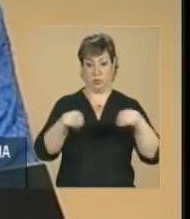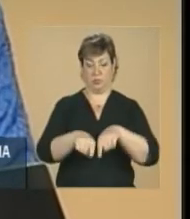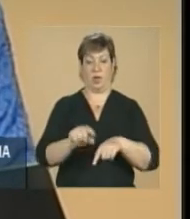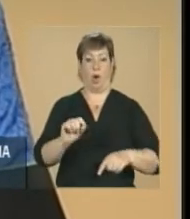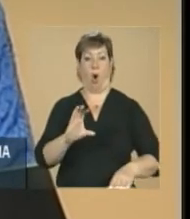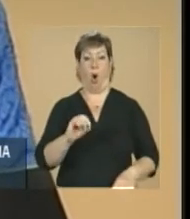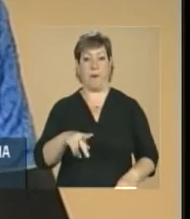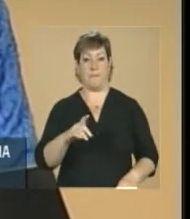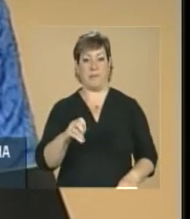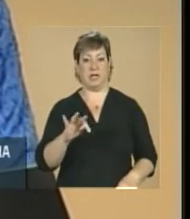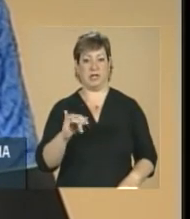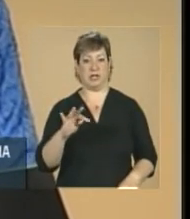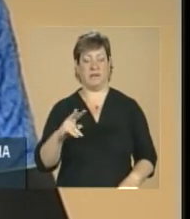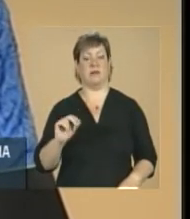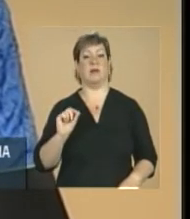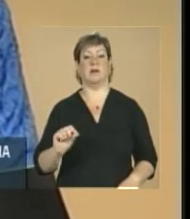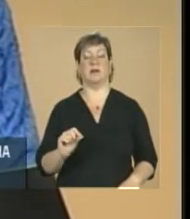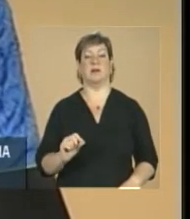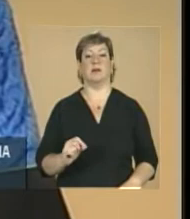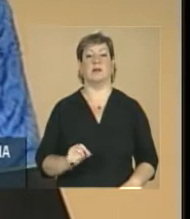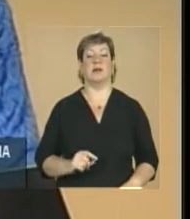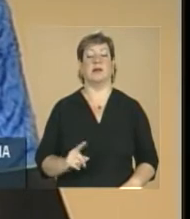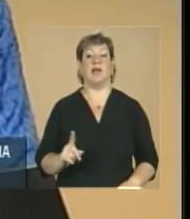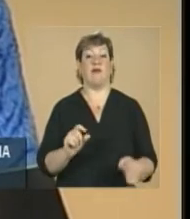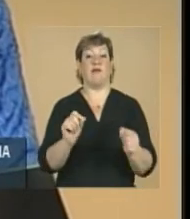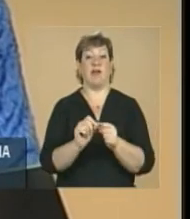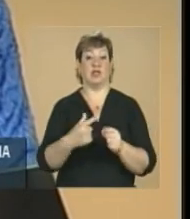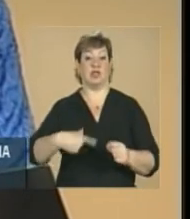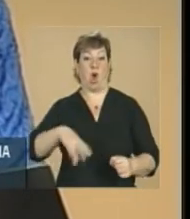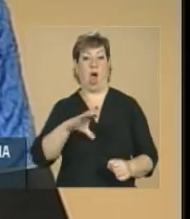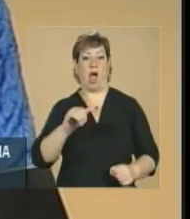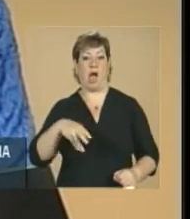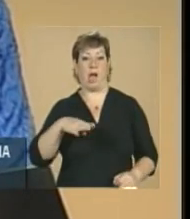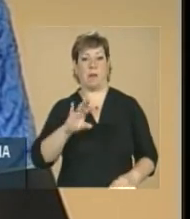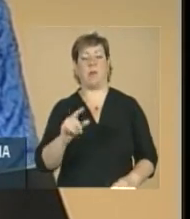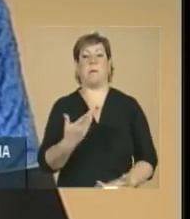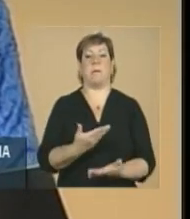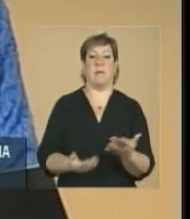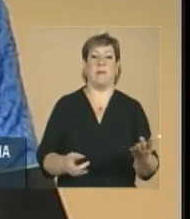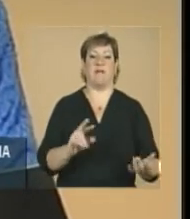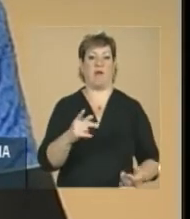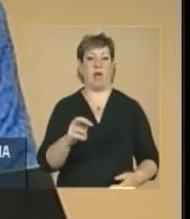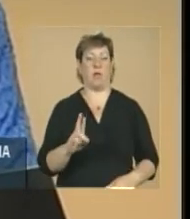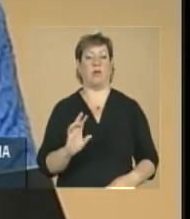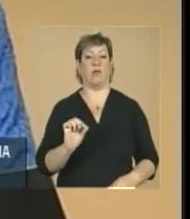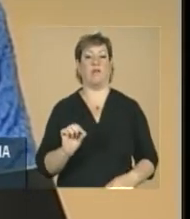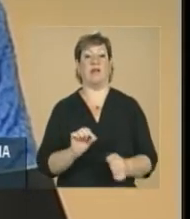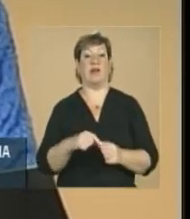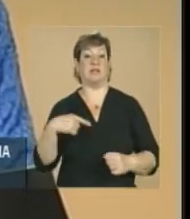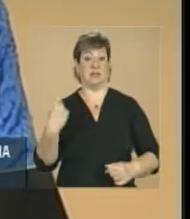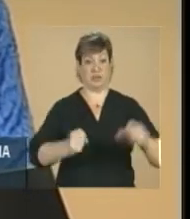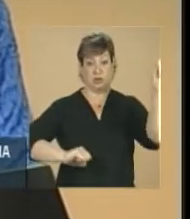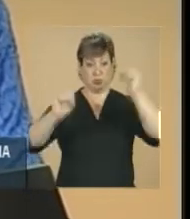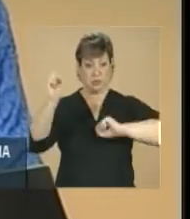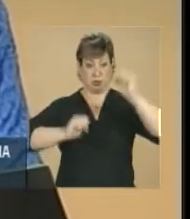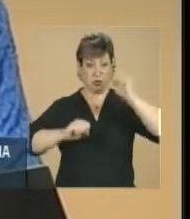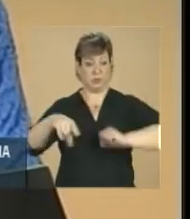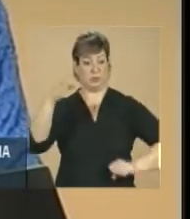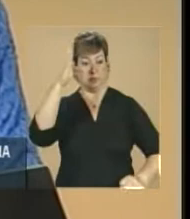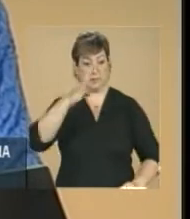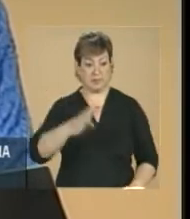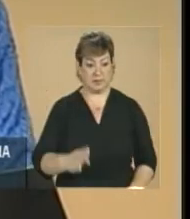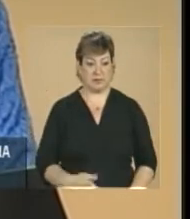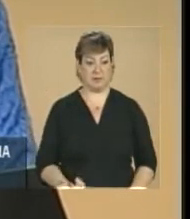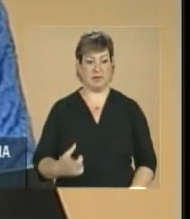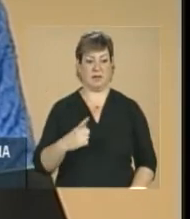do nosso câmbio que torne a indústria brasileira, os projetistas